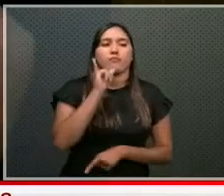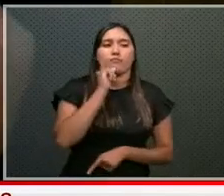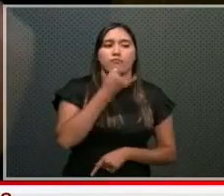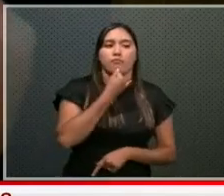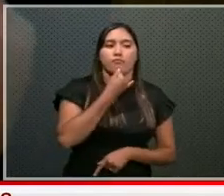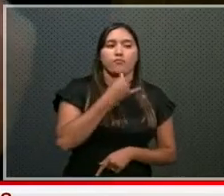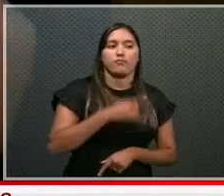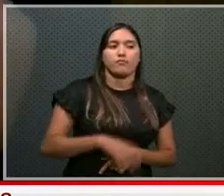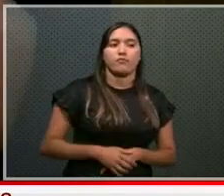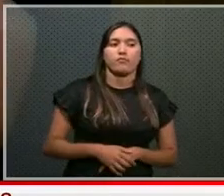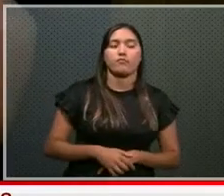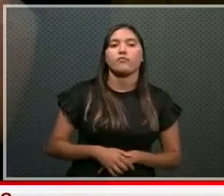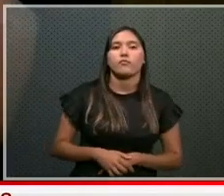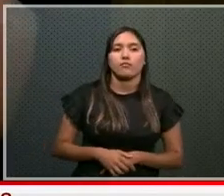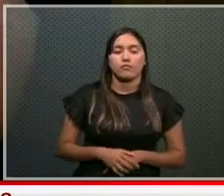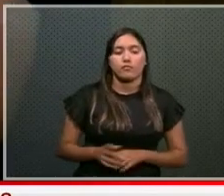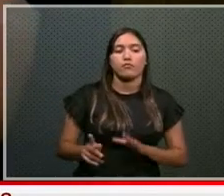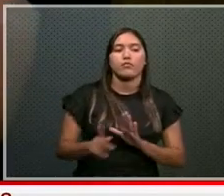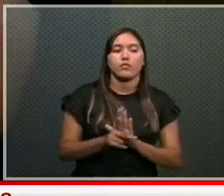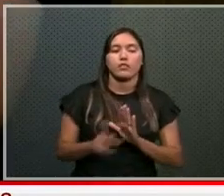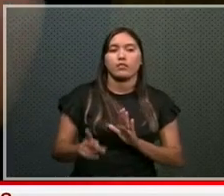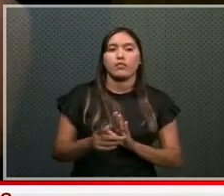nós precisamos